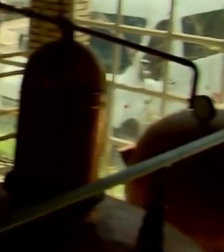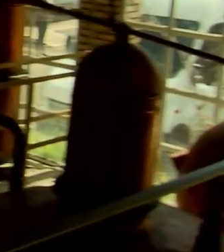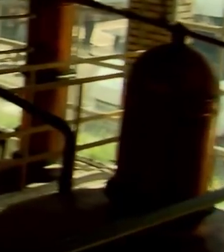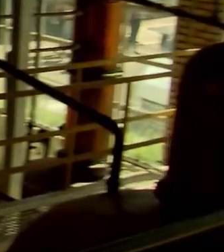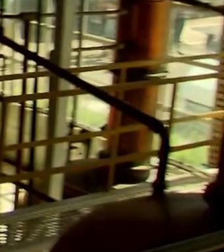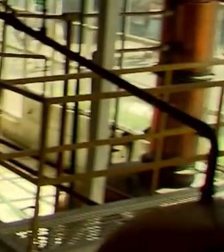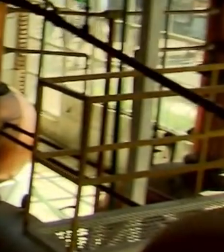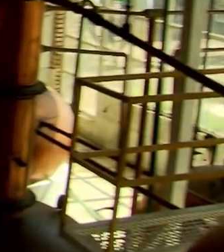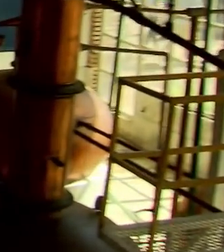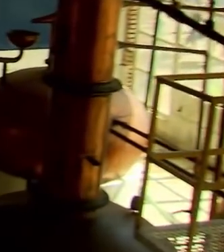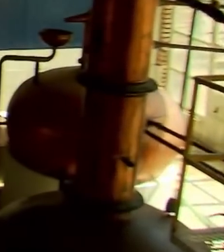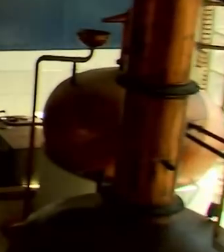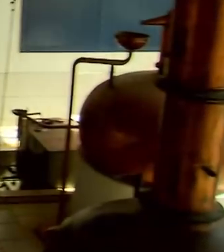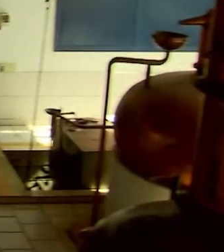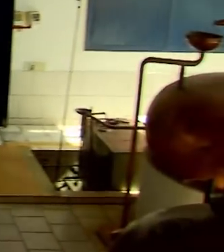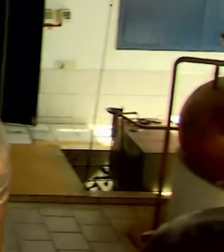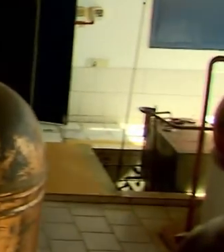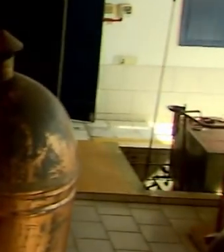Tchau!